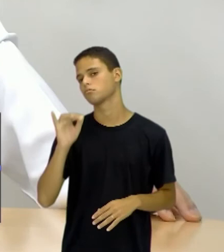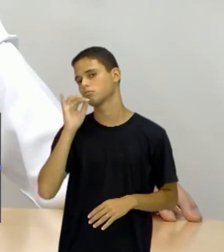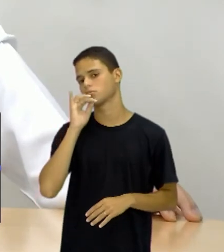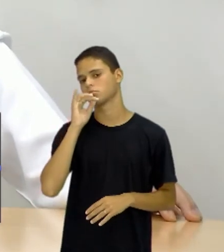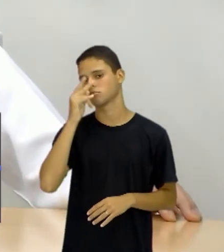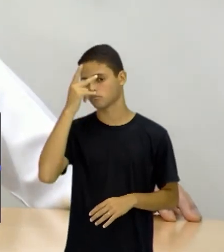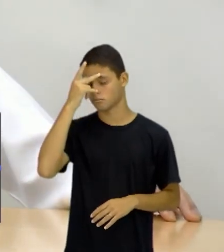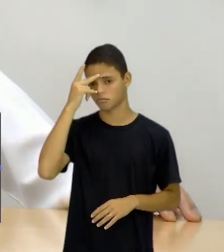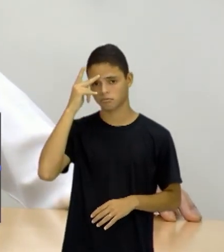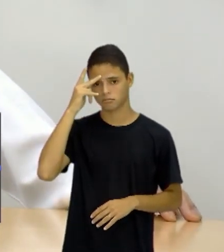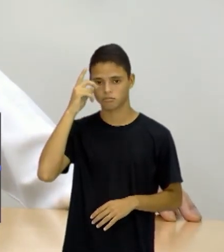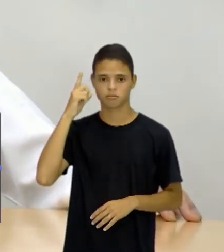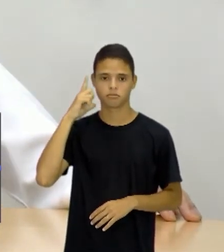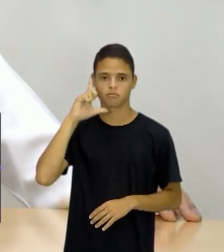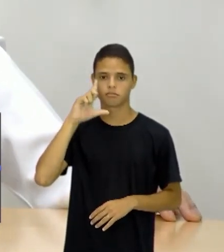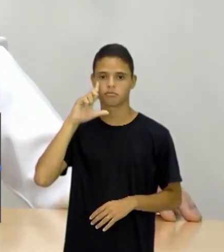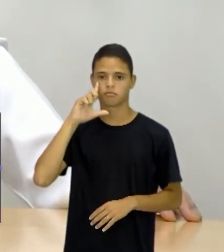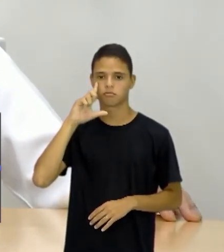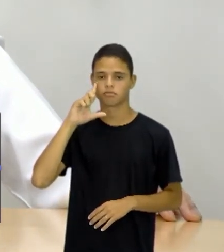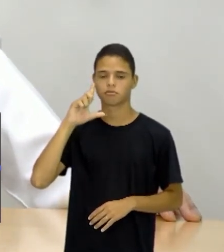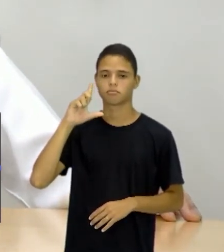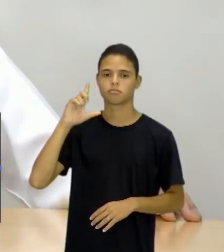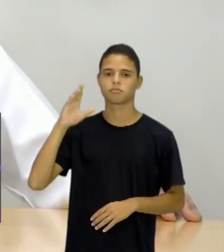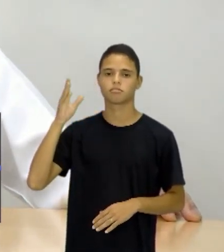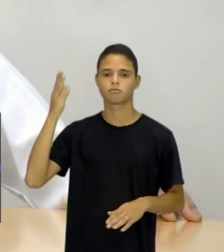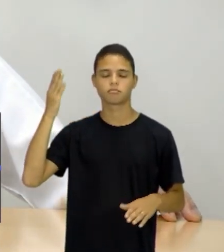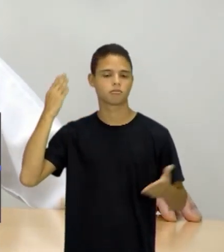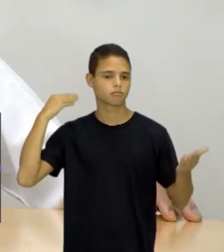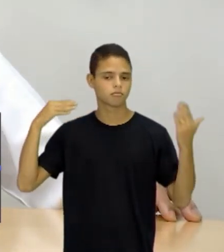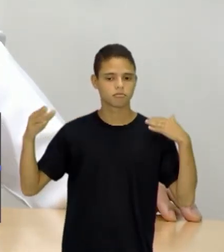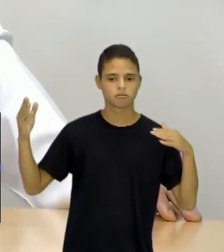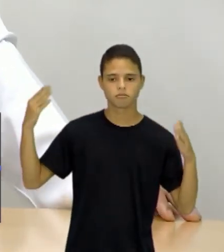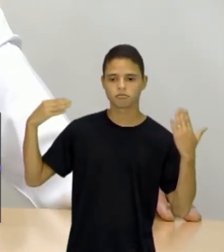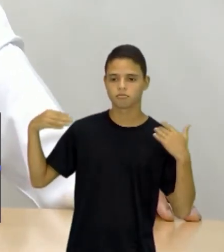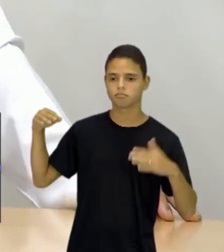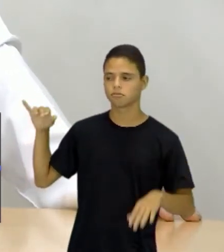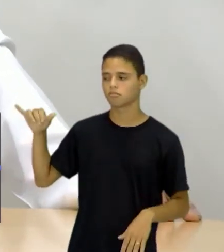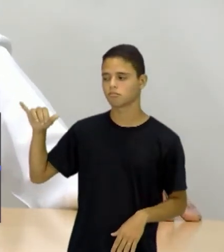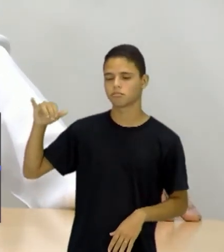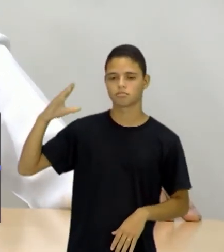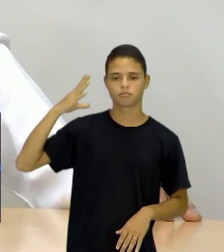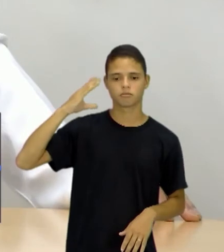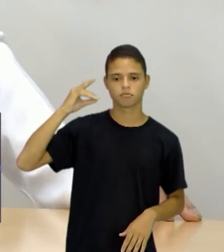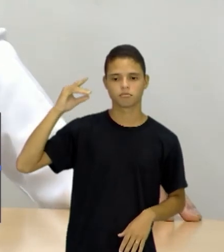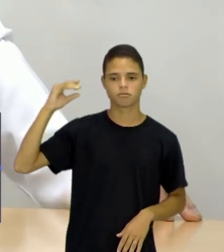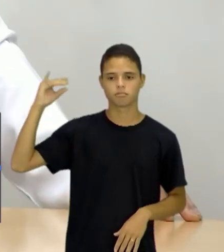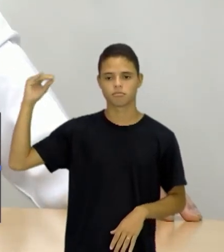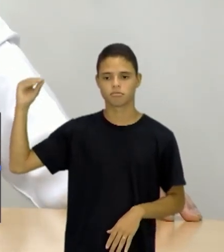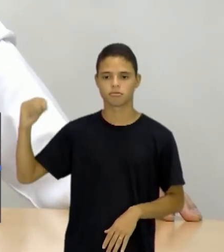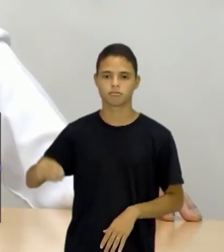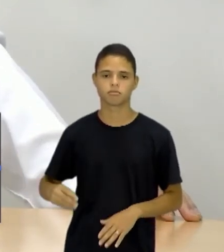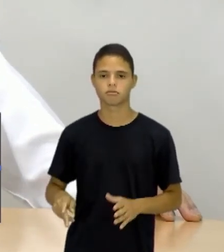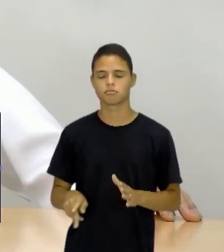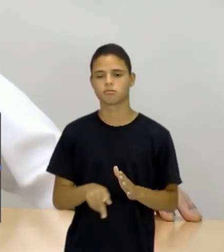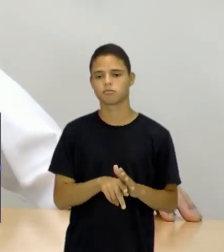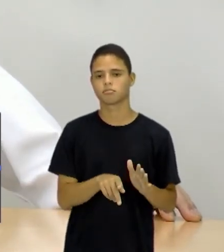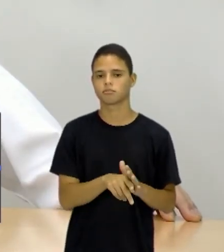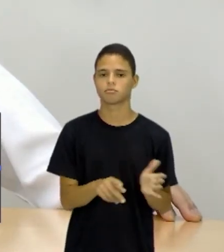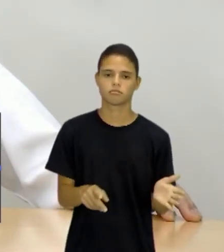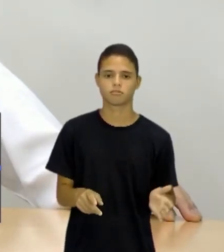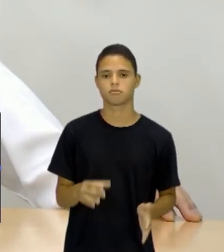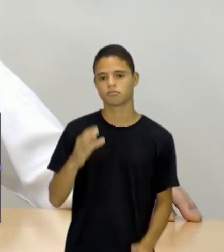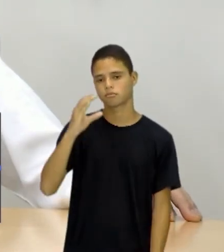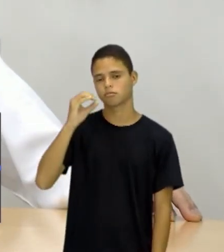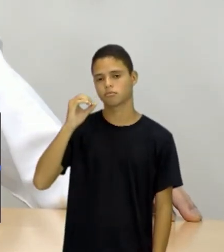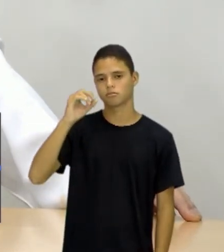pessoa que pode viajar ao mundo não é um cidadão comum, se a gente pensar em Brasil. Porque um dos argumentos que eu acho que é o mais válido é esse da constelação. Eu acho